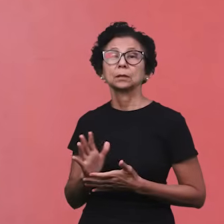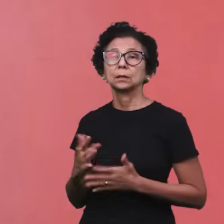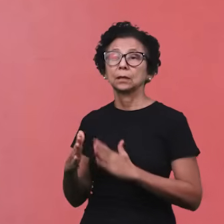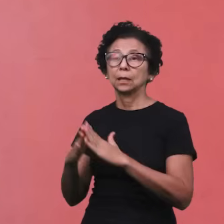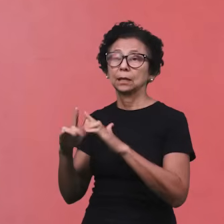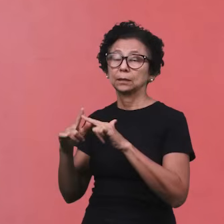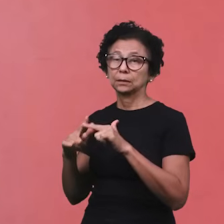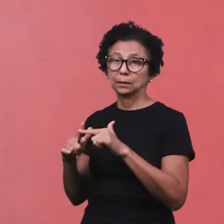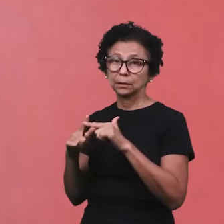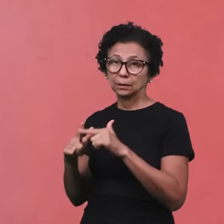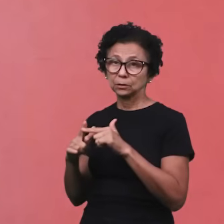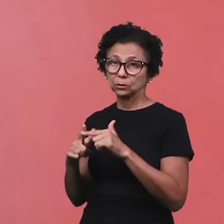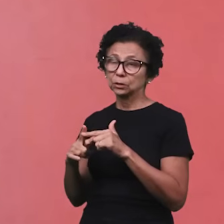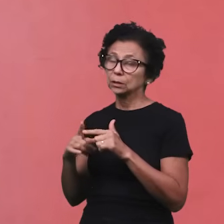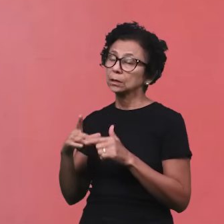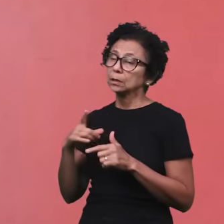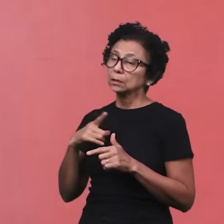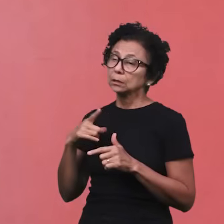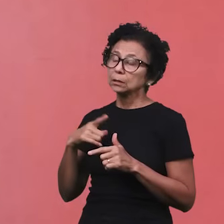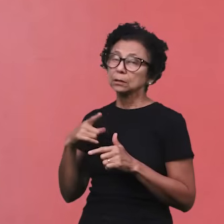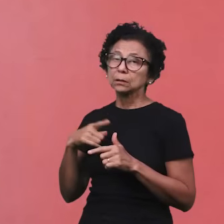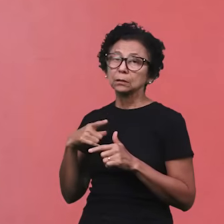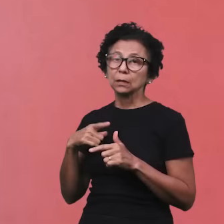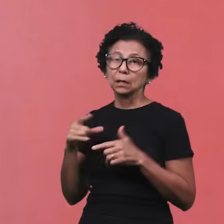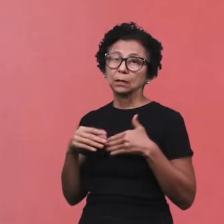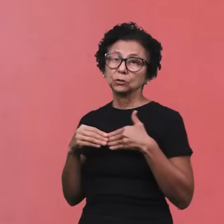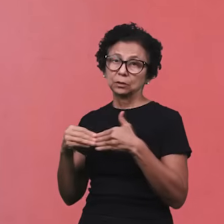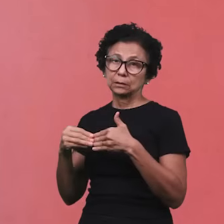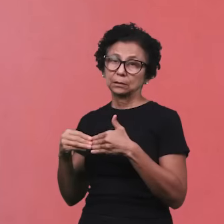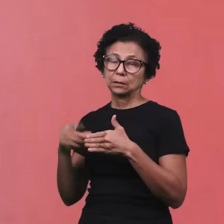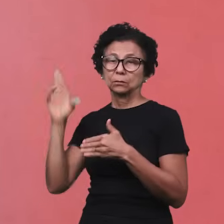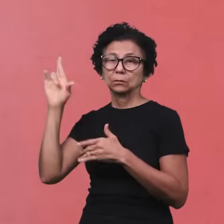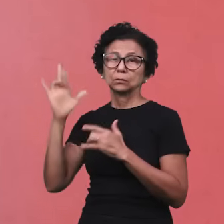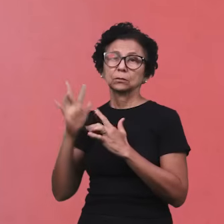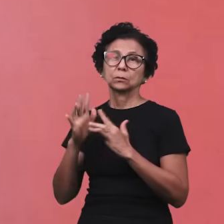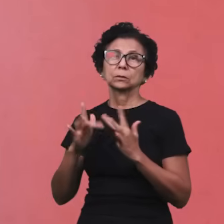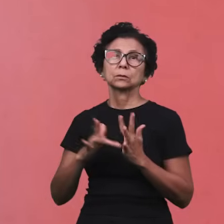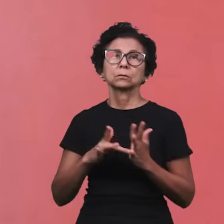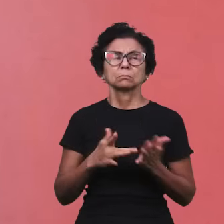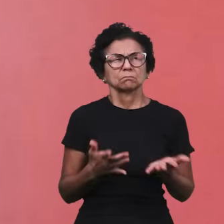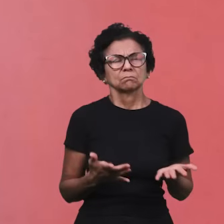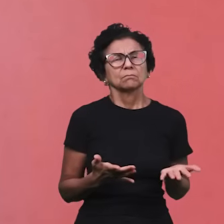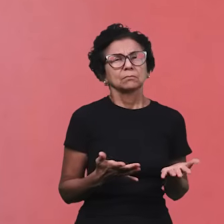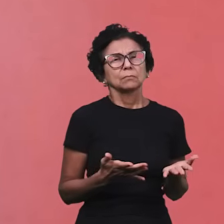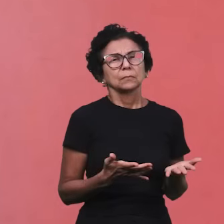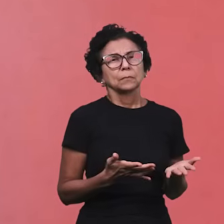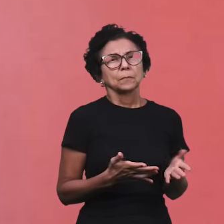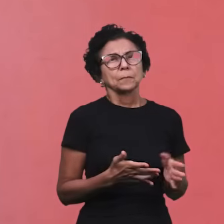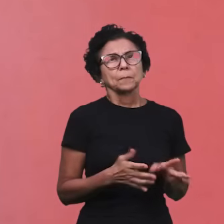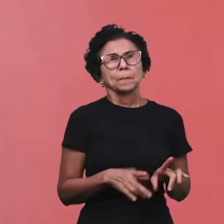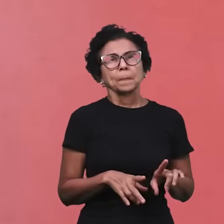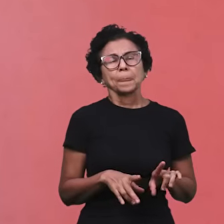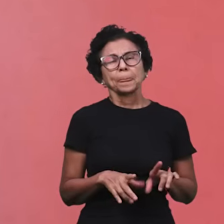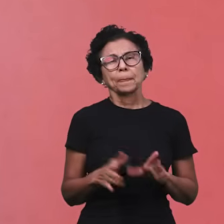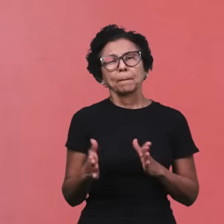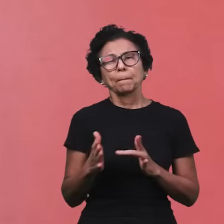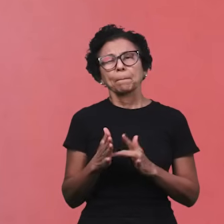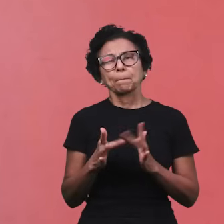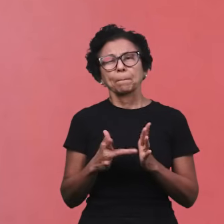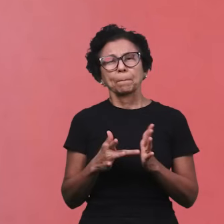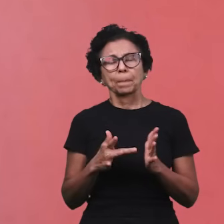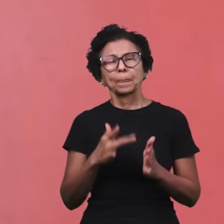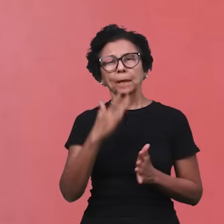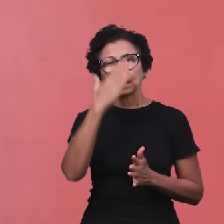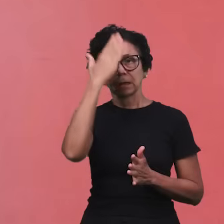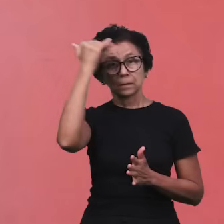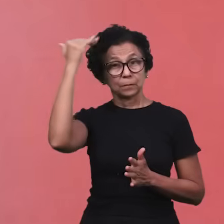Senhor. É claro que Jesus tem vários exemplos de sabedoria que nós vemos aí no ministério dele, quando ele várias vezes